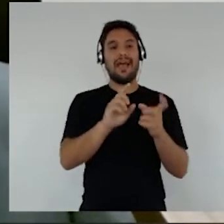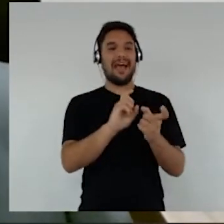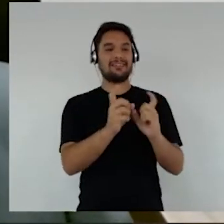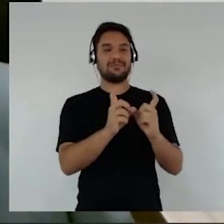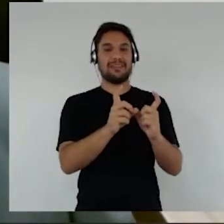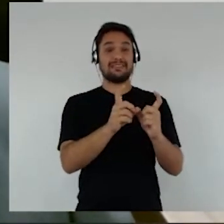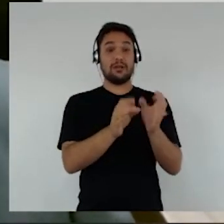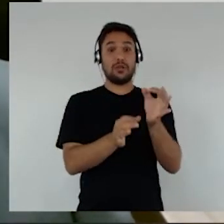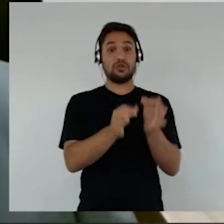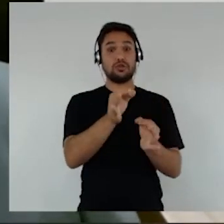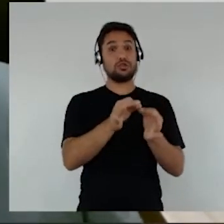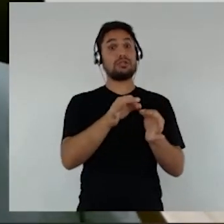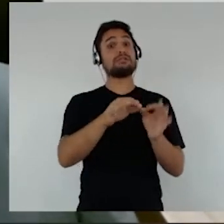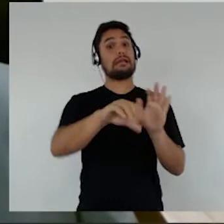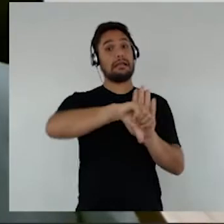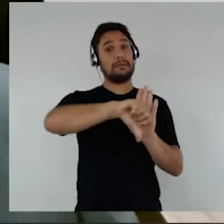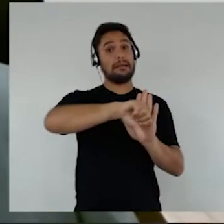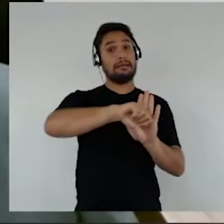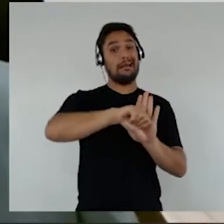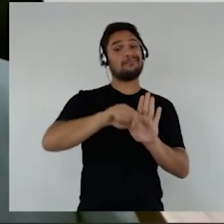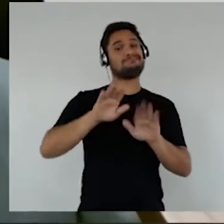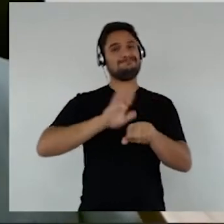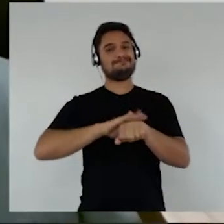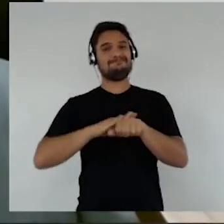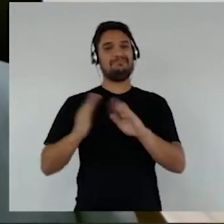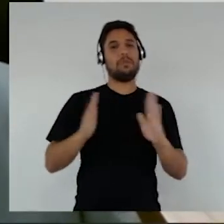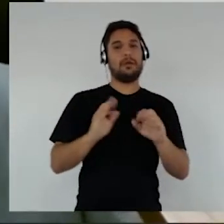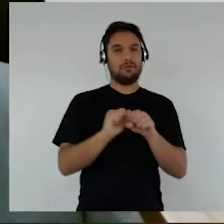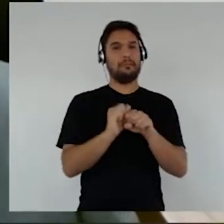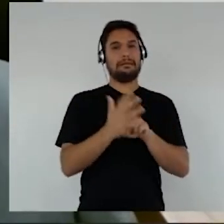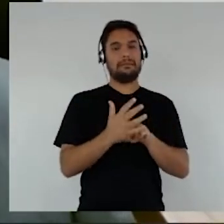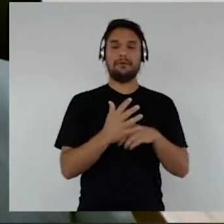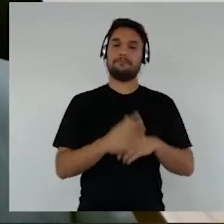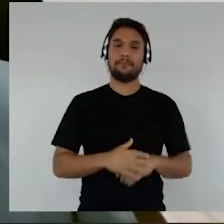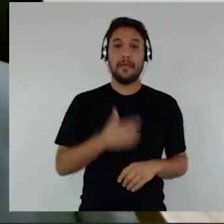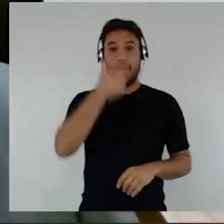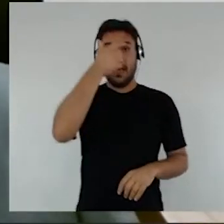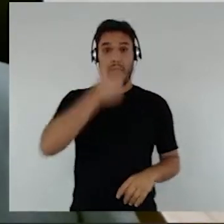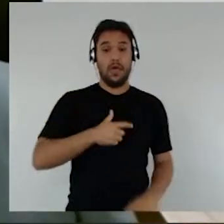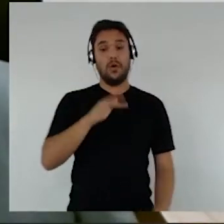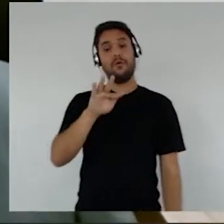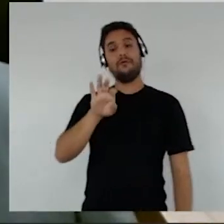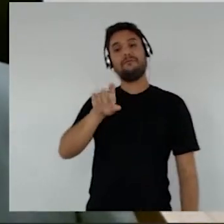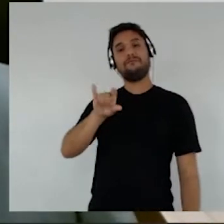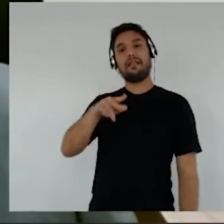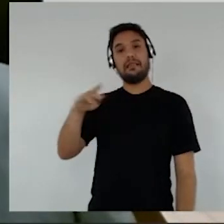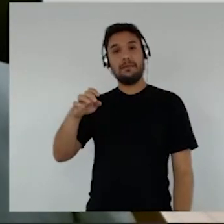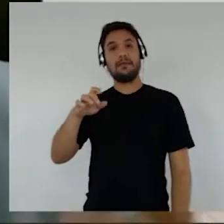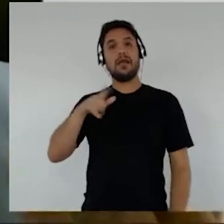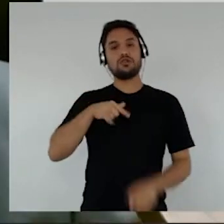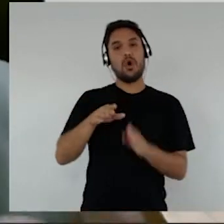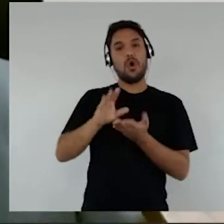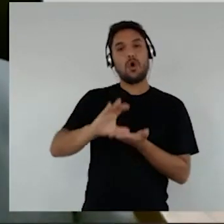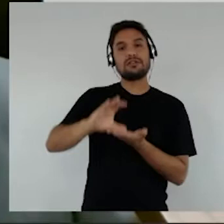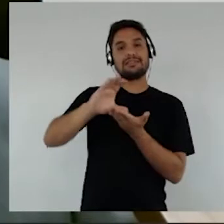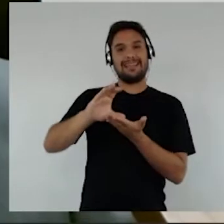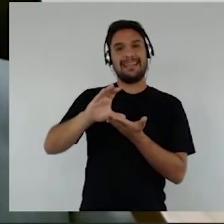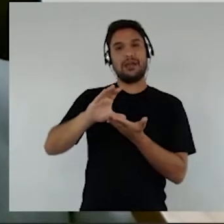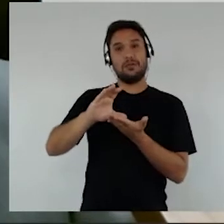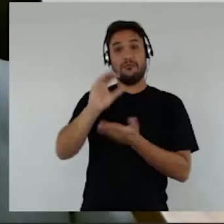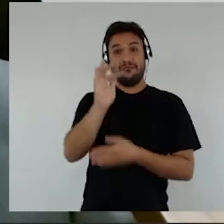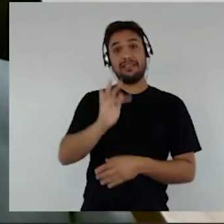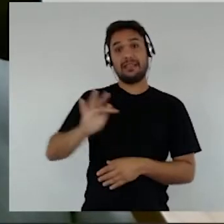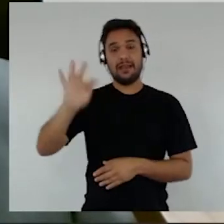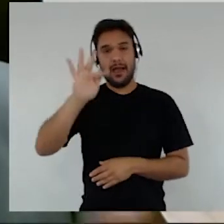da Justiça Criminal em Tempos de Pandemia. Eu sou Felipe Guerra, conselheiro federal pelo estado de Mato Grosso. Aproveito o ensejo